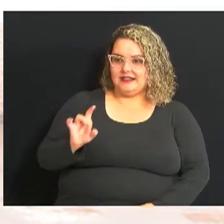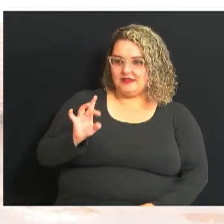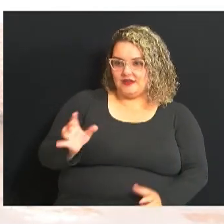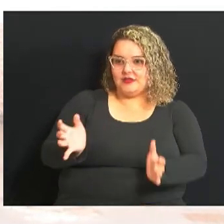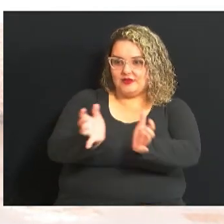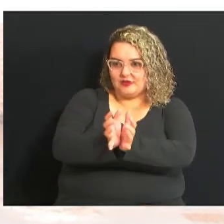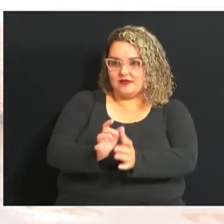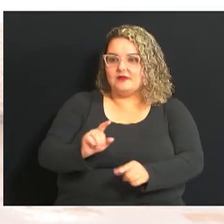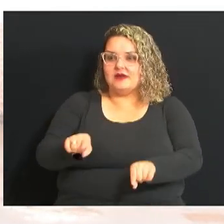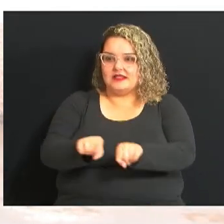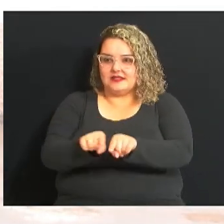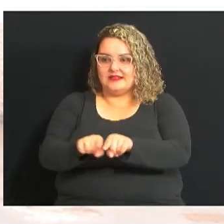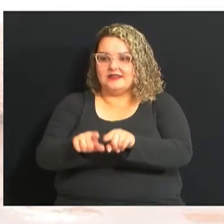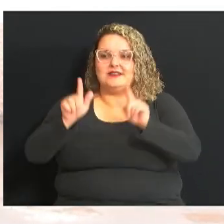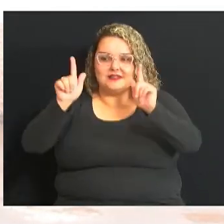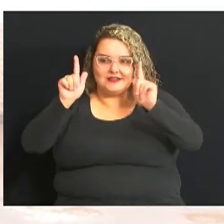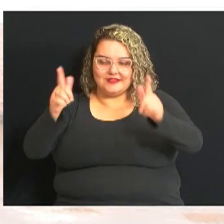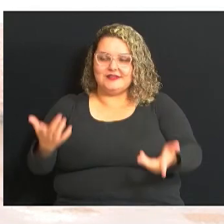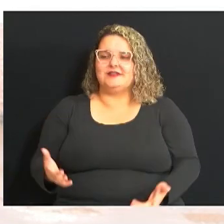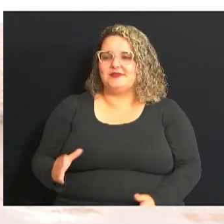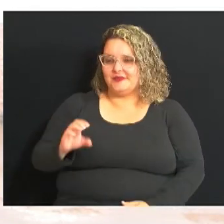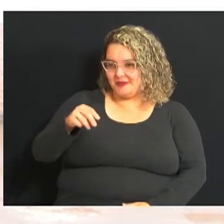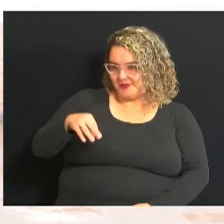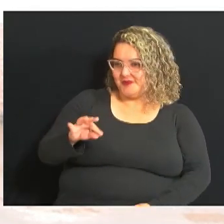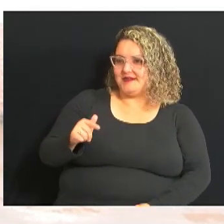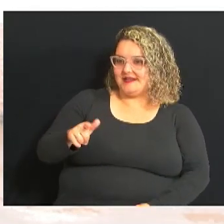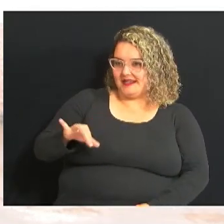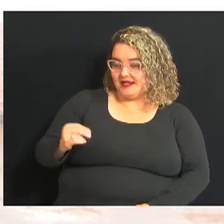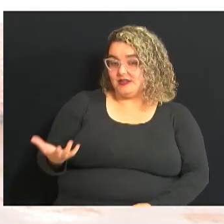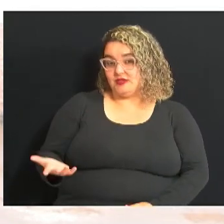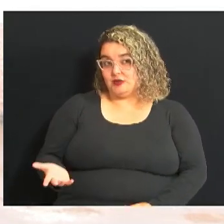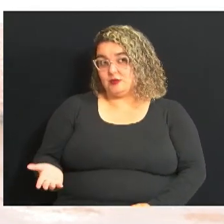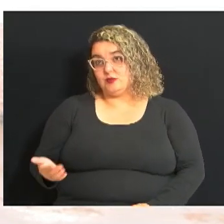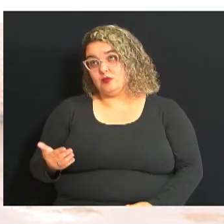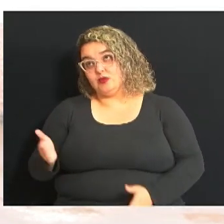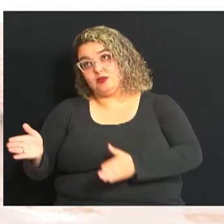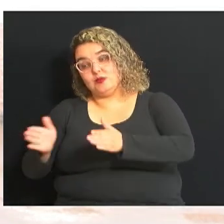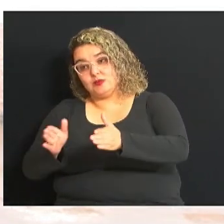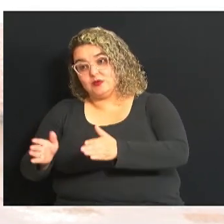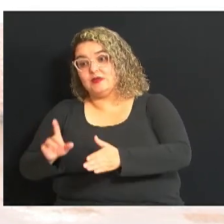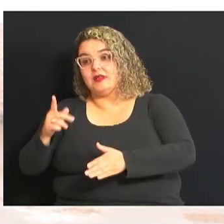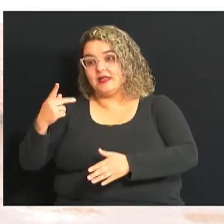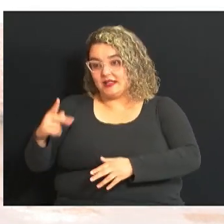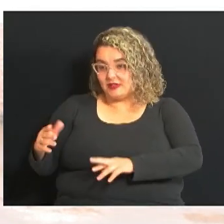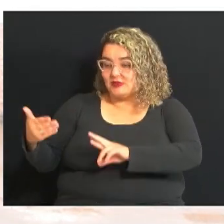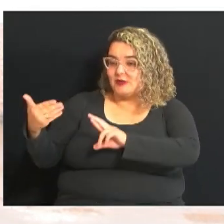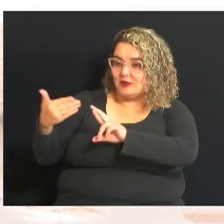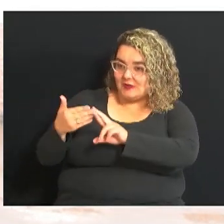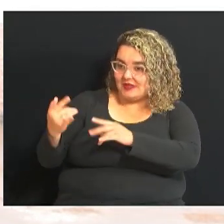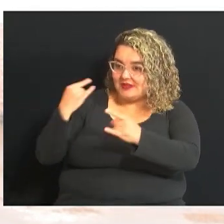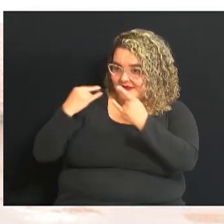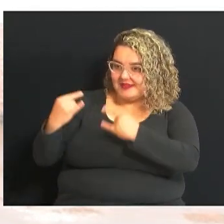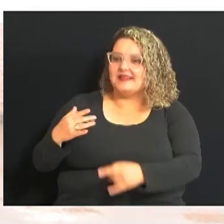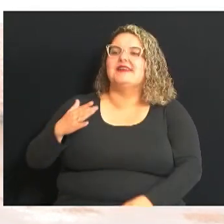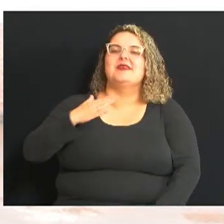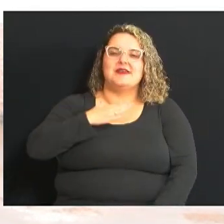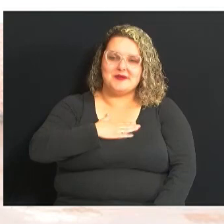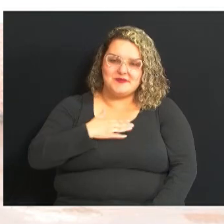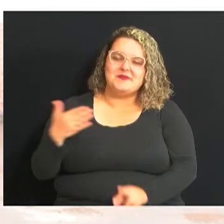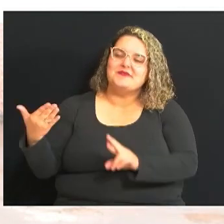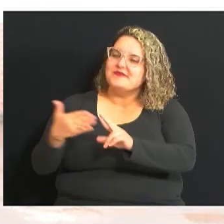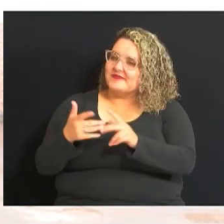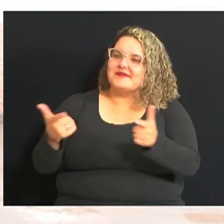da galera que curte e gosta do Grupo Contágio também. Por um lado, ele é a sua referência, a sua inspiração. É a minha referência maior, é meu